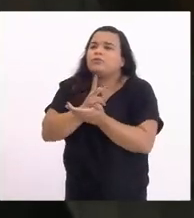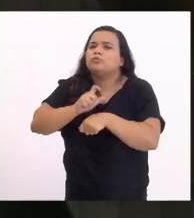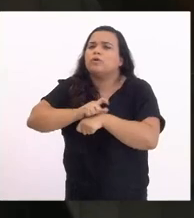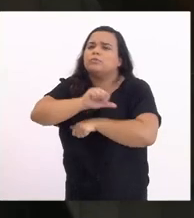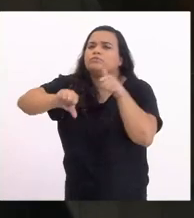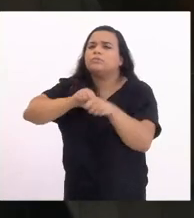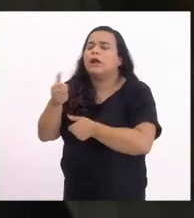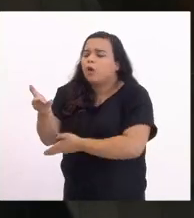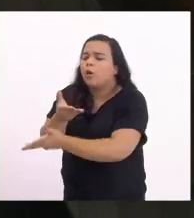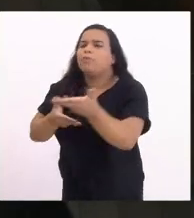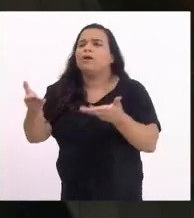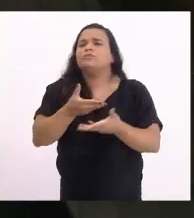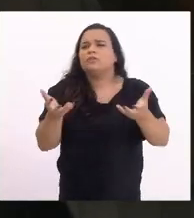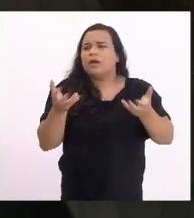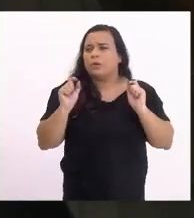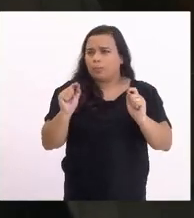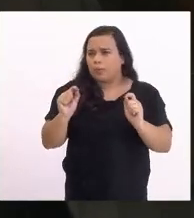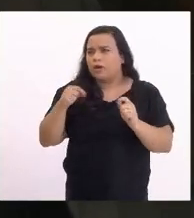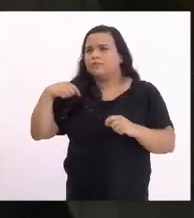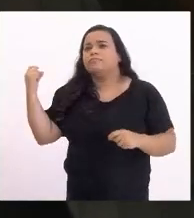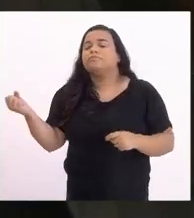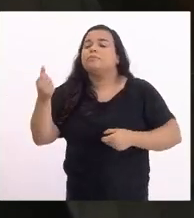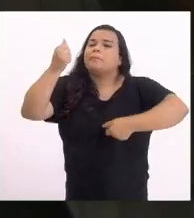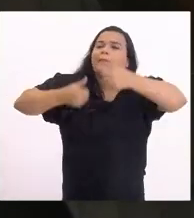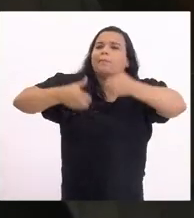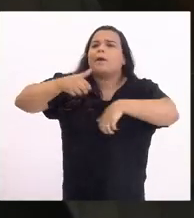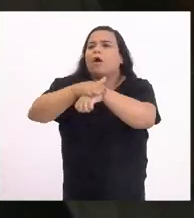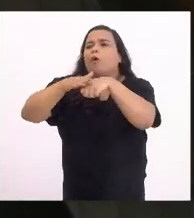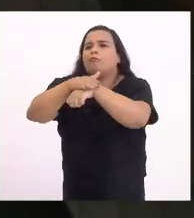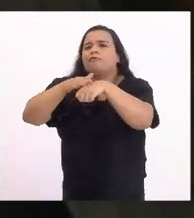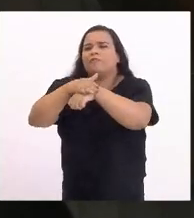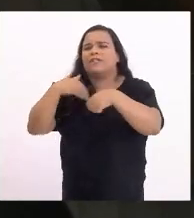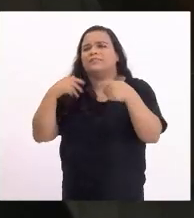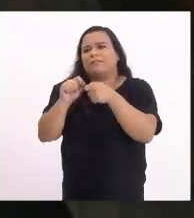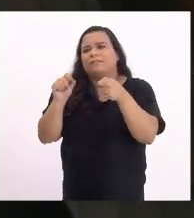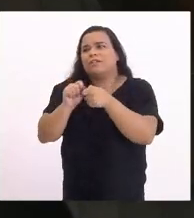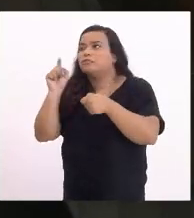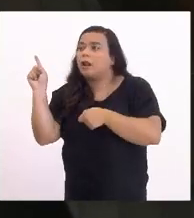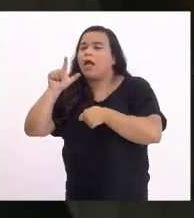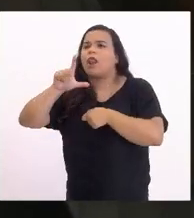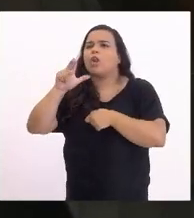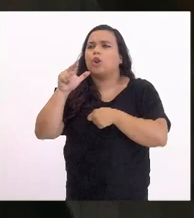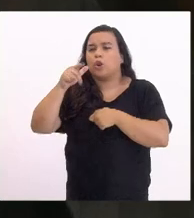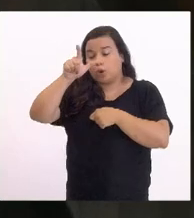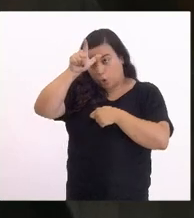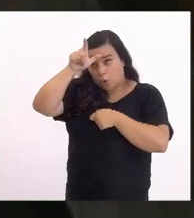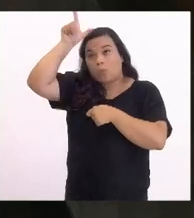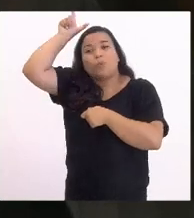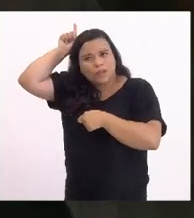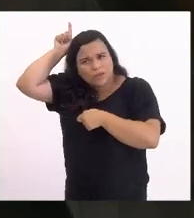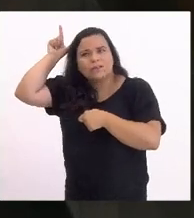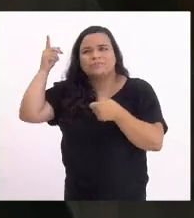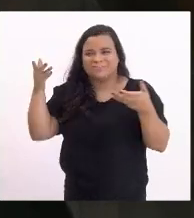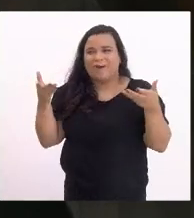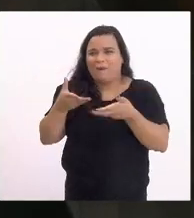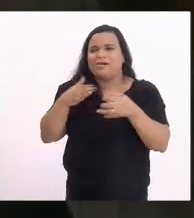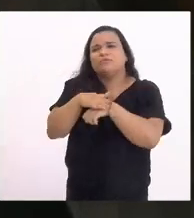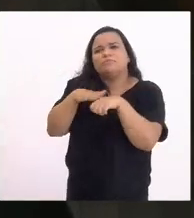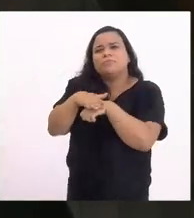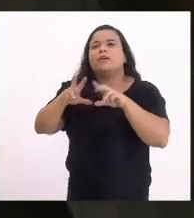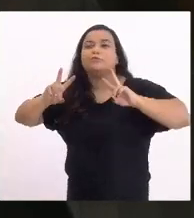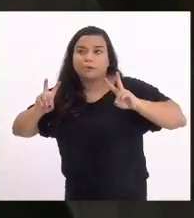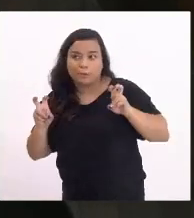compartilhar aqui ao microfone a conversa que fiz com o Luiz Paulo na manhã de hoje,